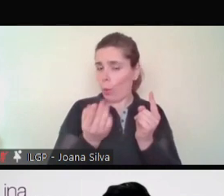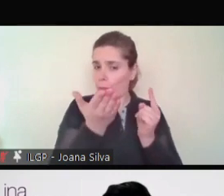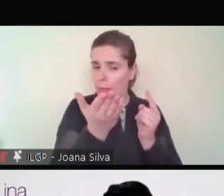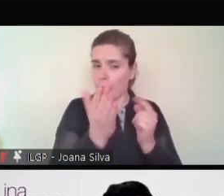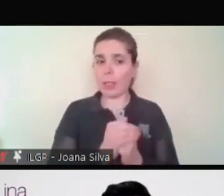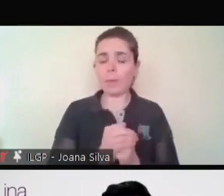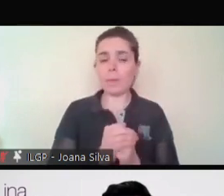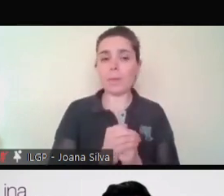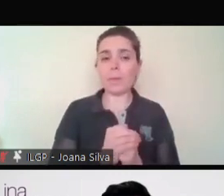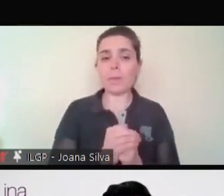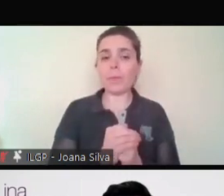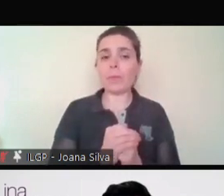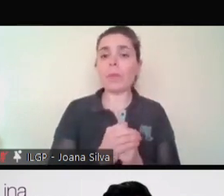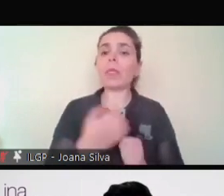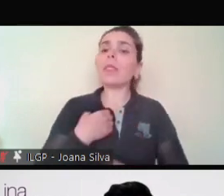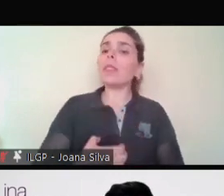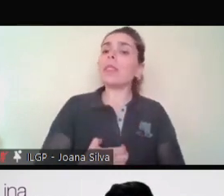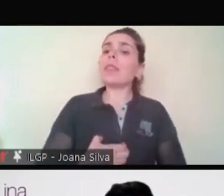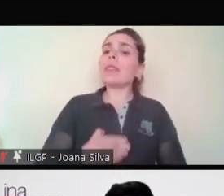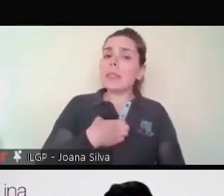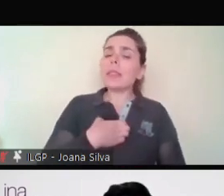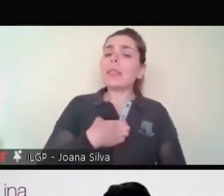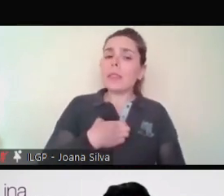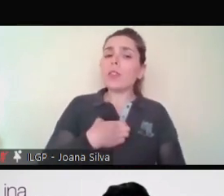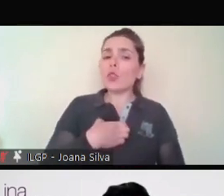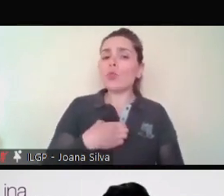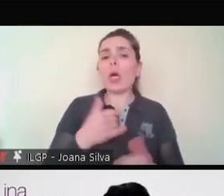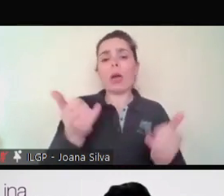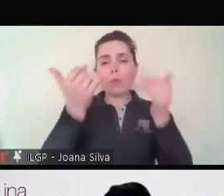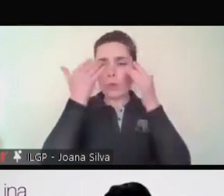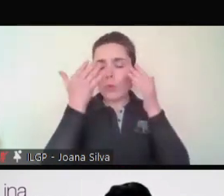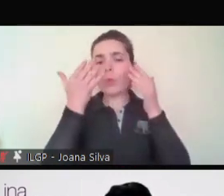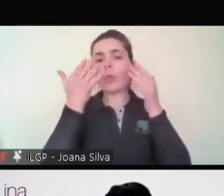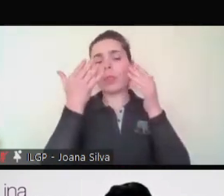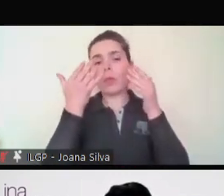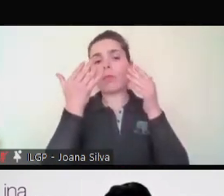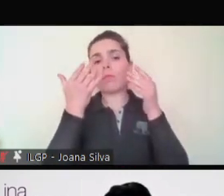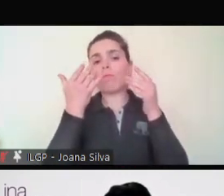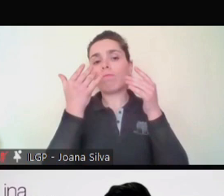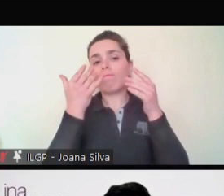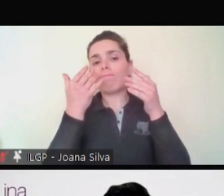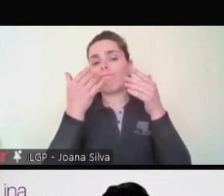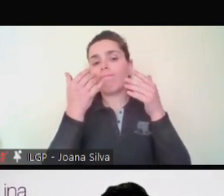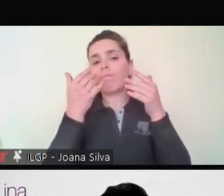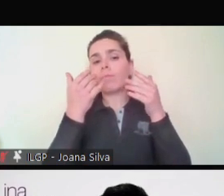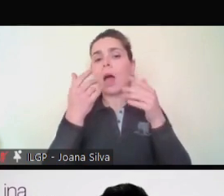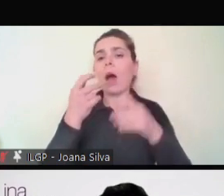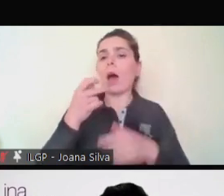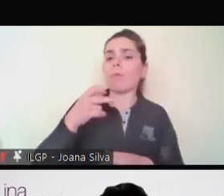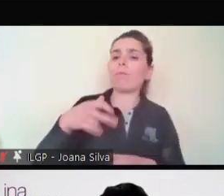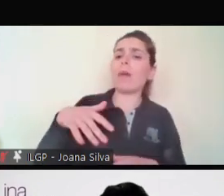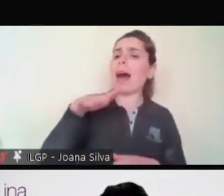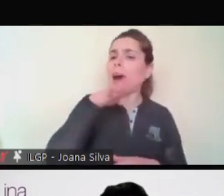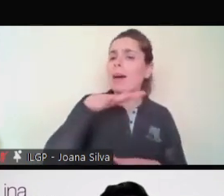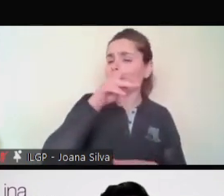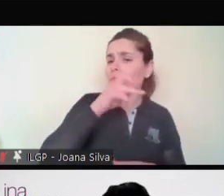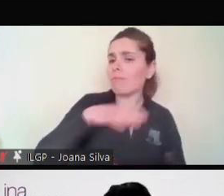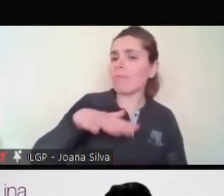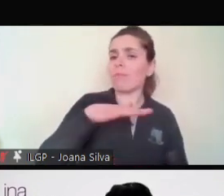nós sentimos que há um conjunto de informação que já nos permite perceber que há grandes áreas